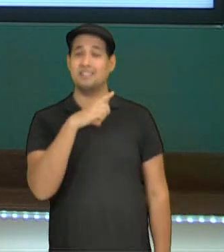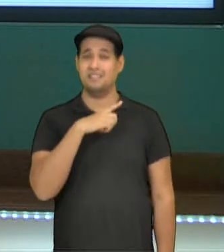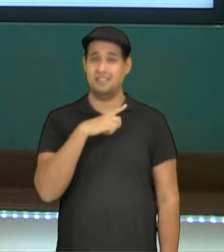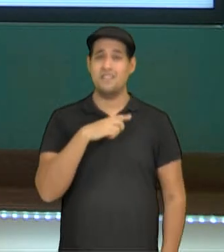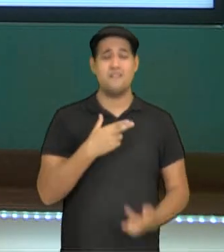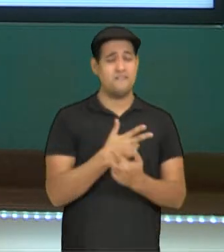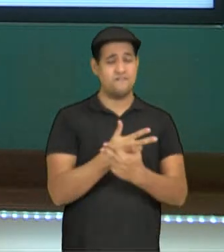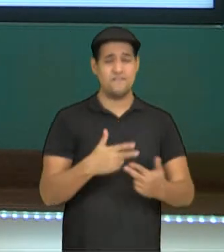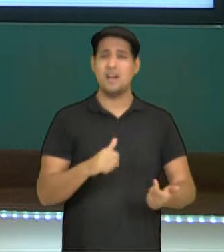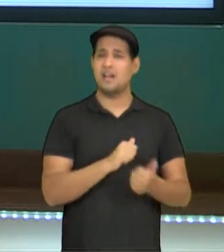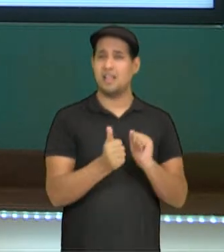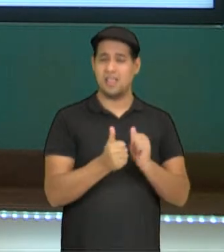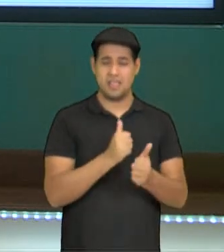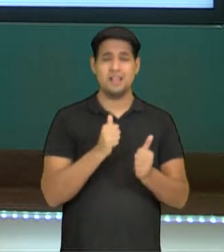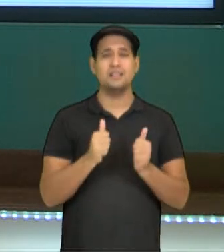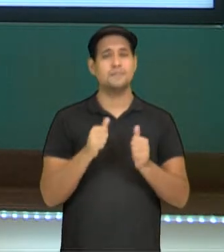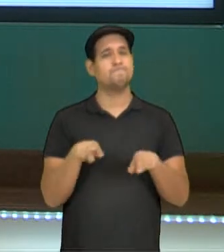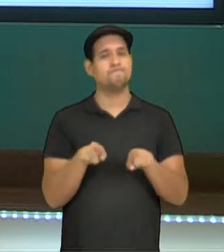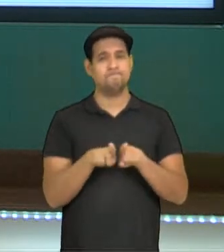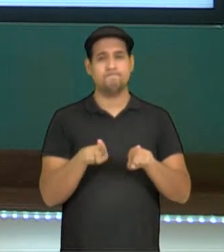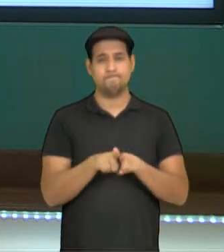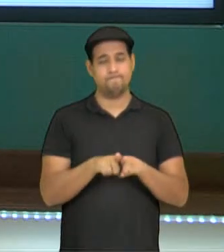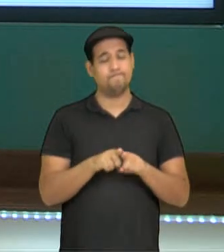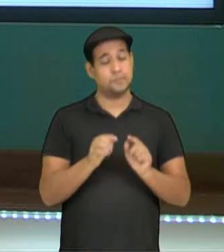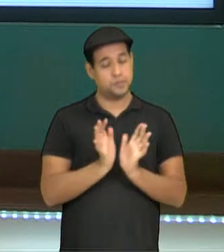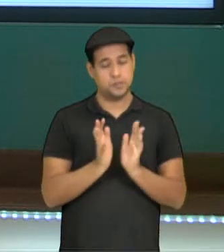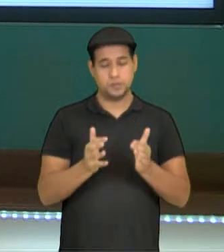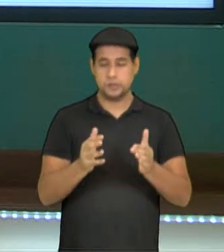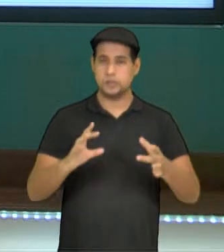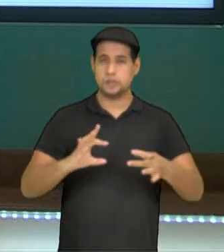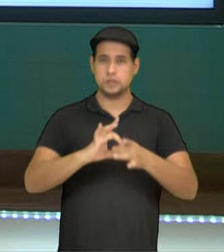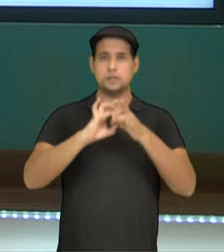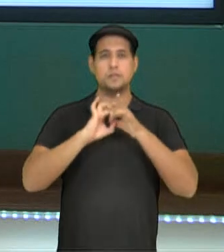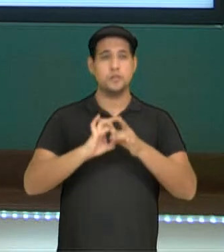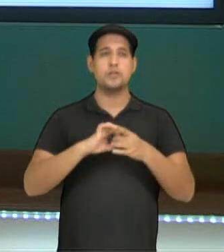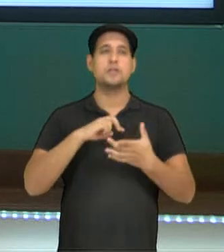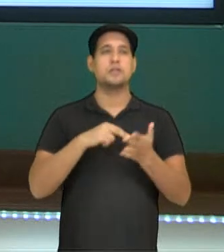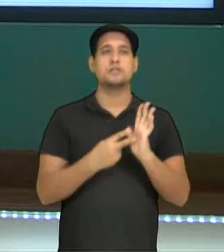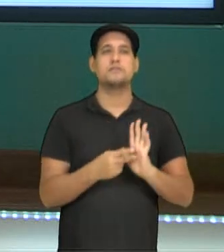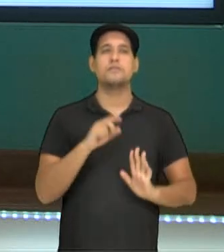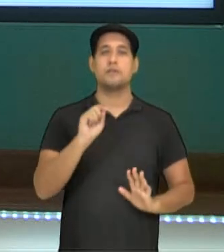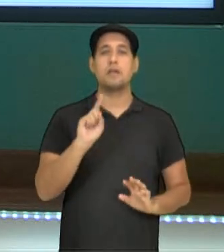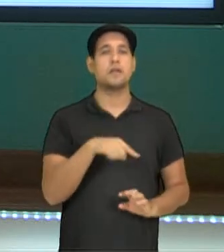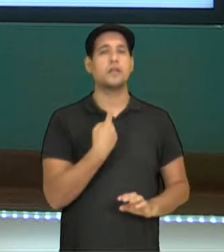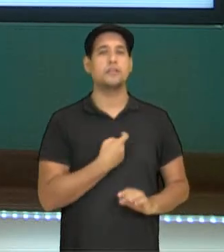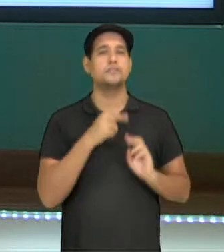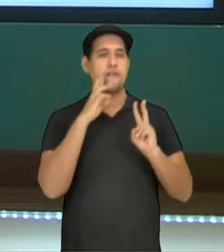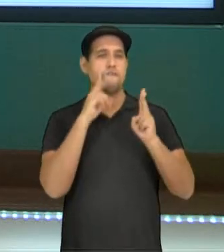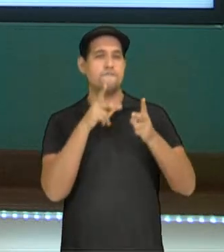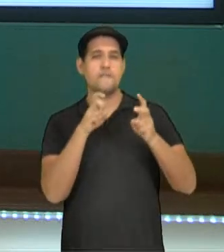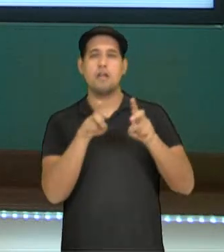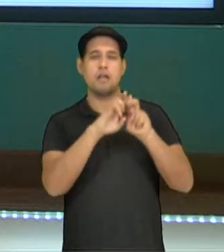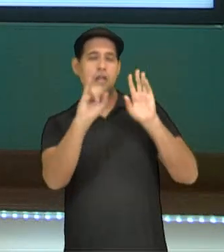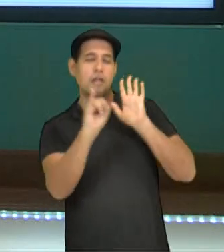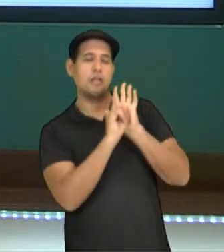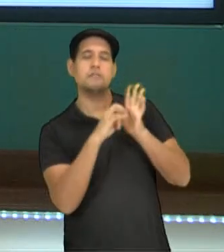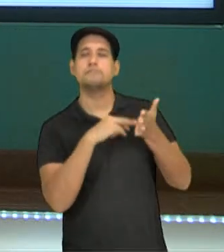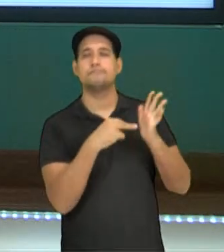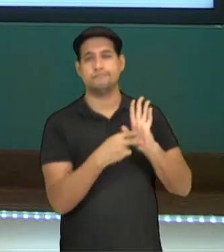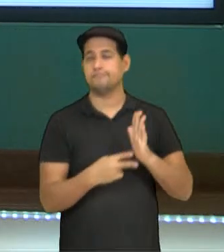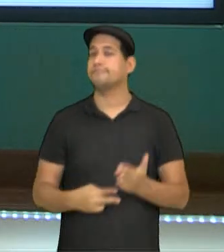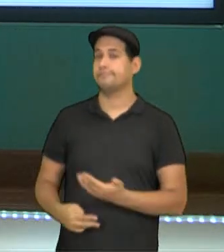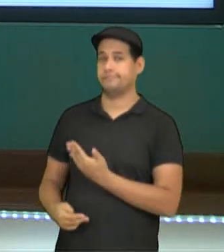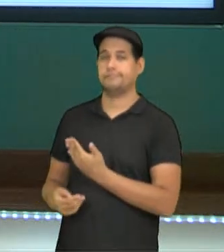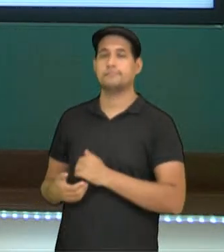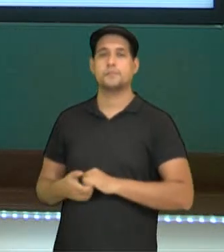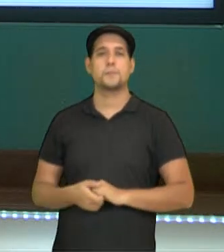muitos atletas se compadeceram pela atitude. E esse é um símbolo que a gente pode ver e já identificar o que ele significa.